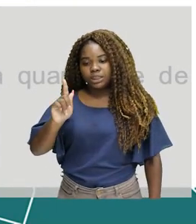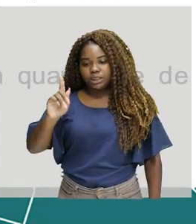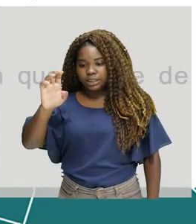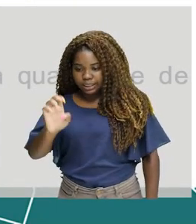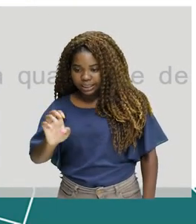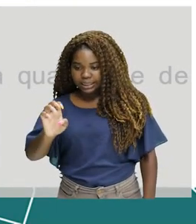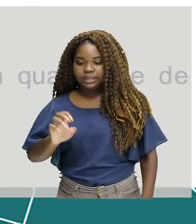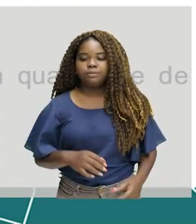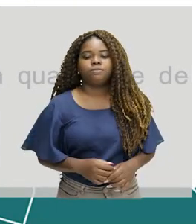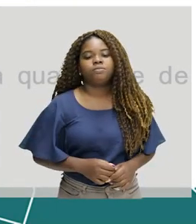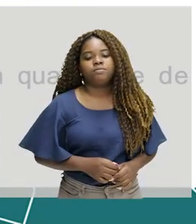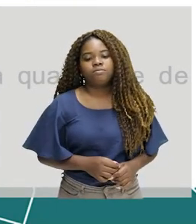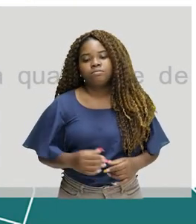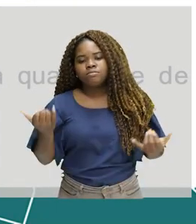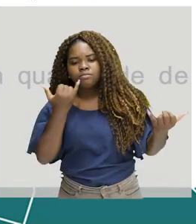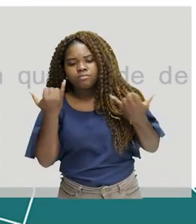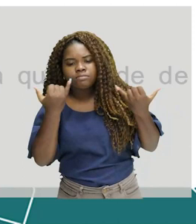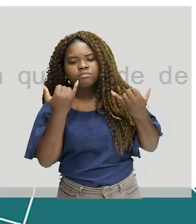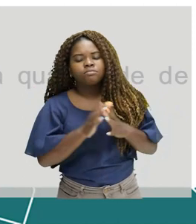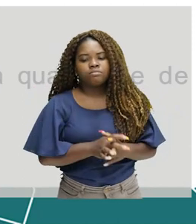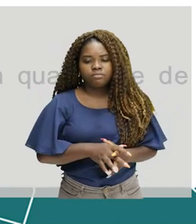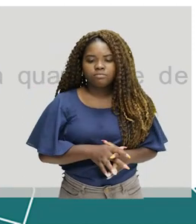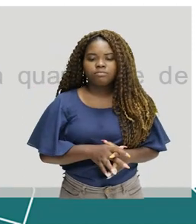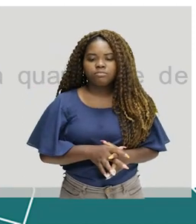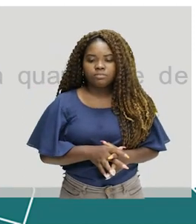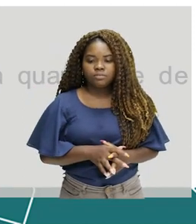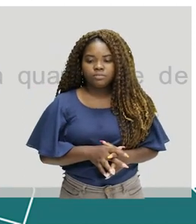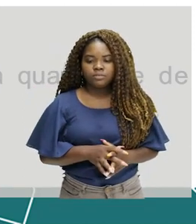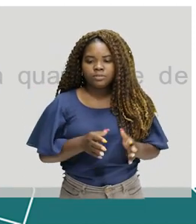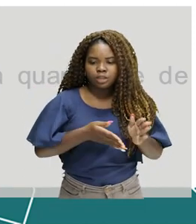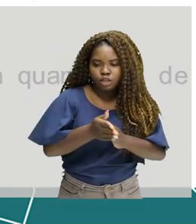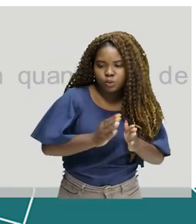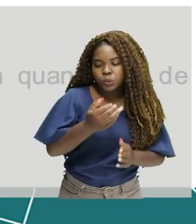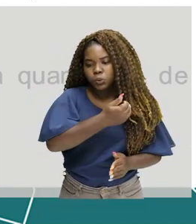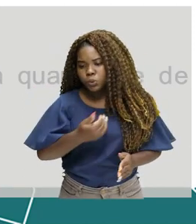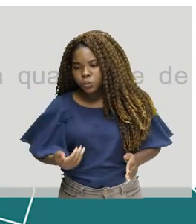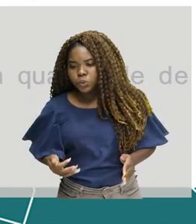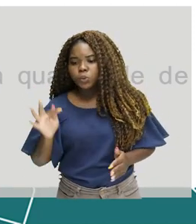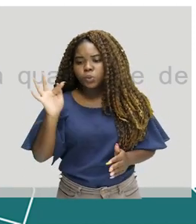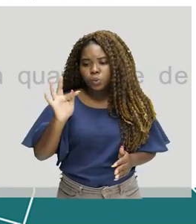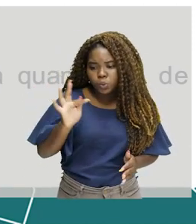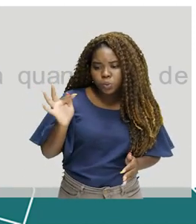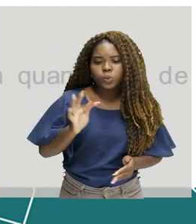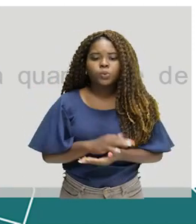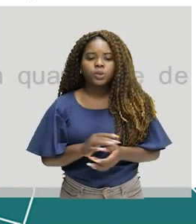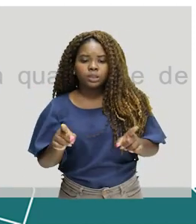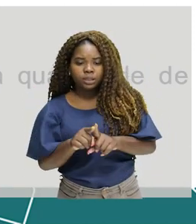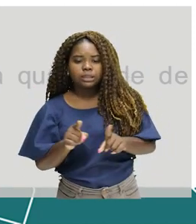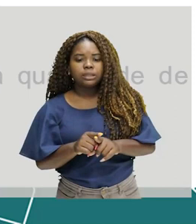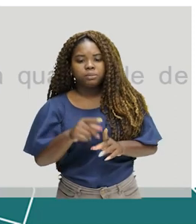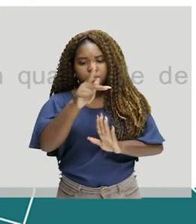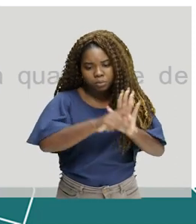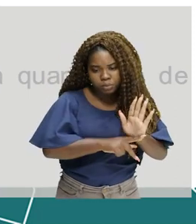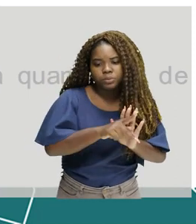órgão que provê as informações estatísticas oficiais que orientam o governo federal no planejamento formulação e gestão de